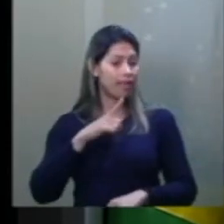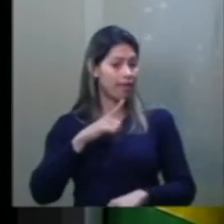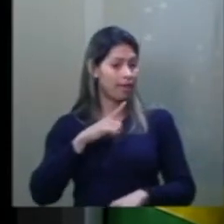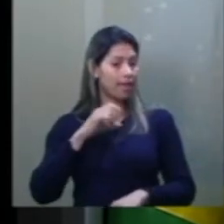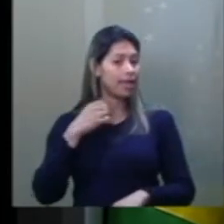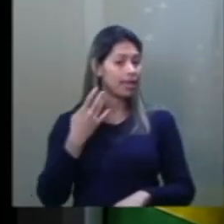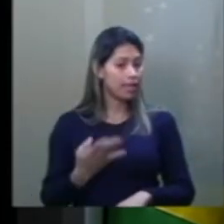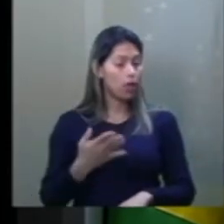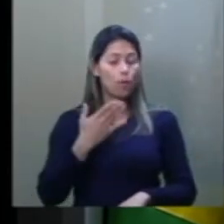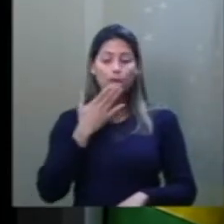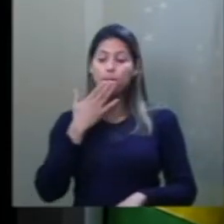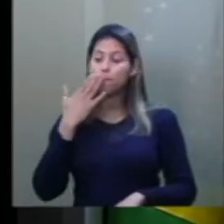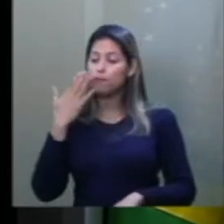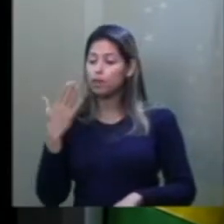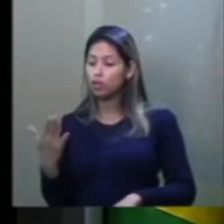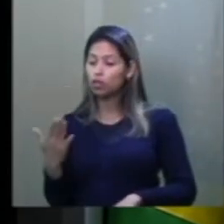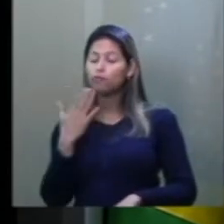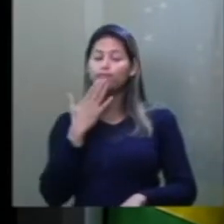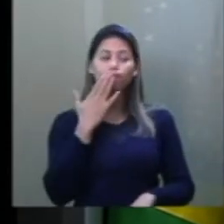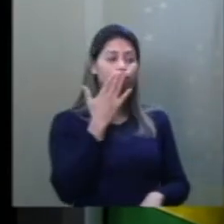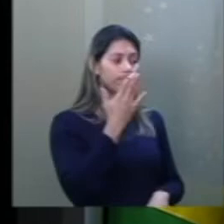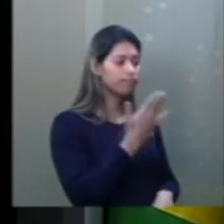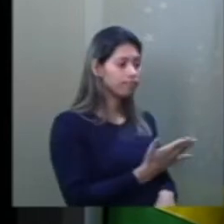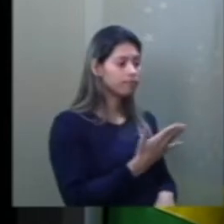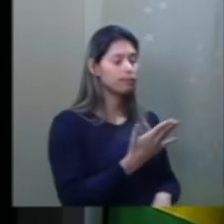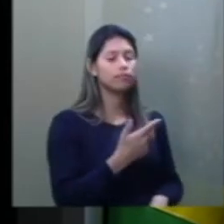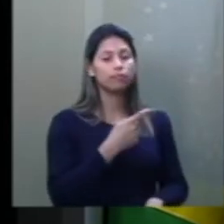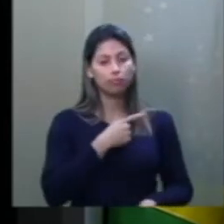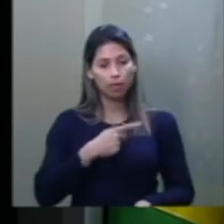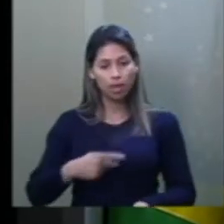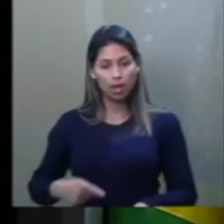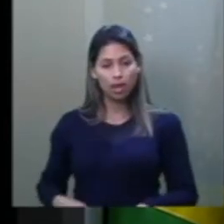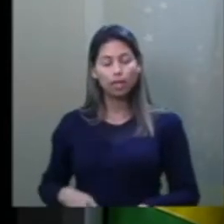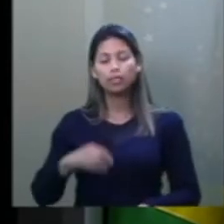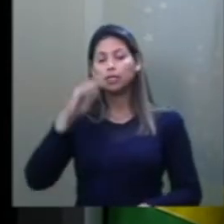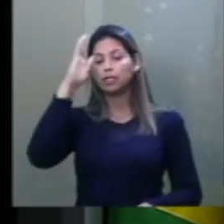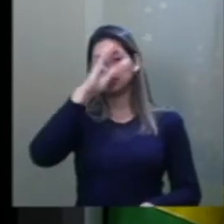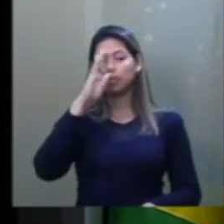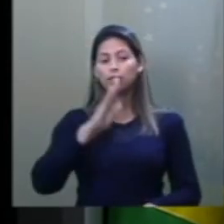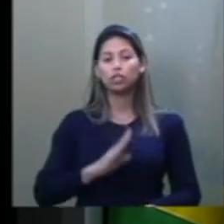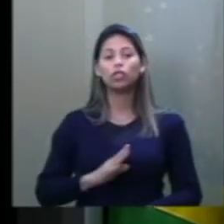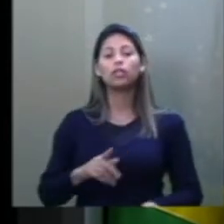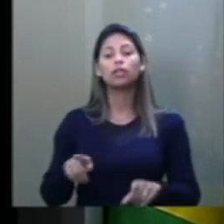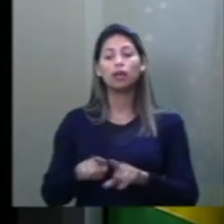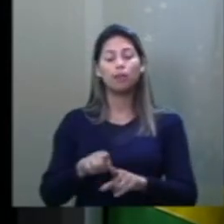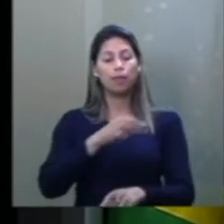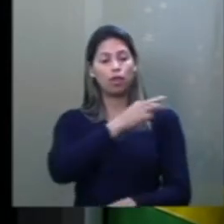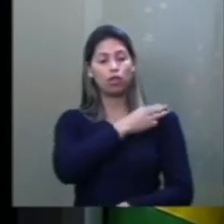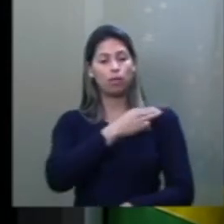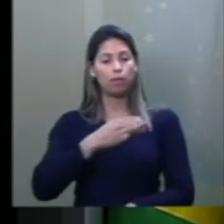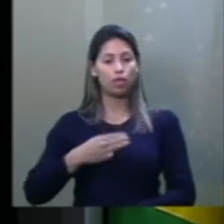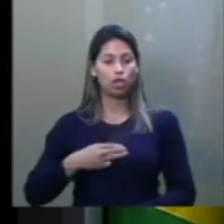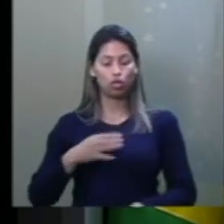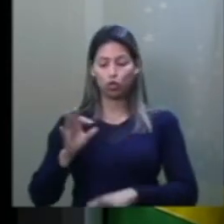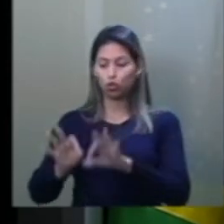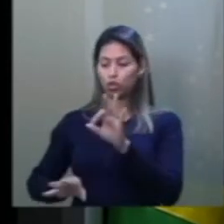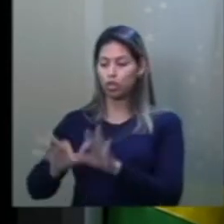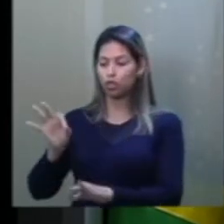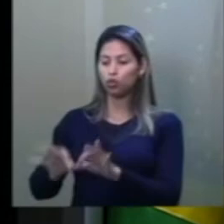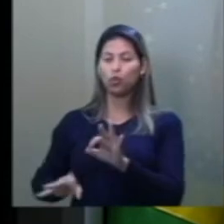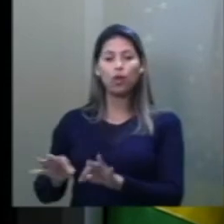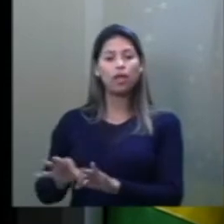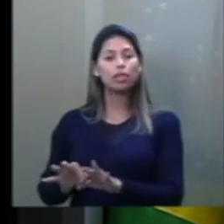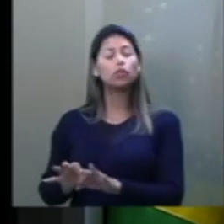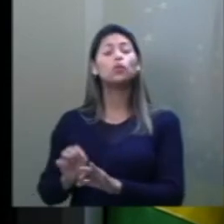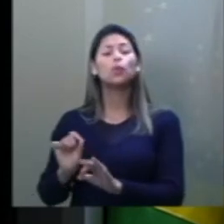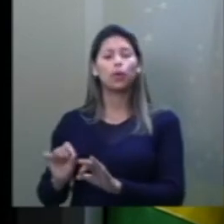faço apelo aqui ao presidente da República, ao ministro da Justiça, para que implemente